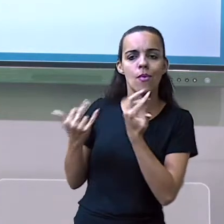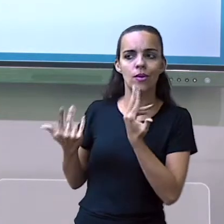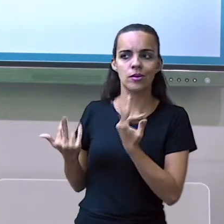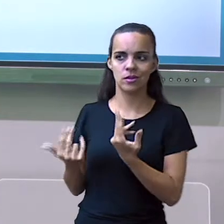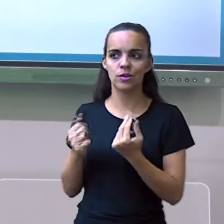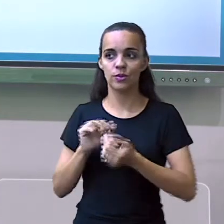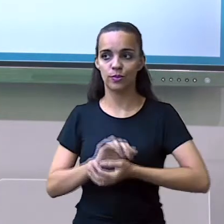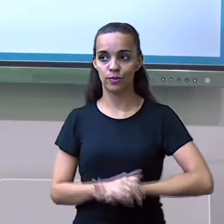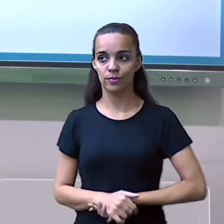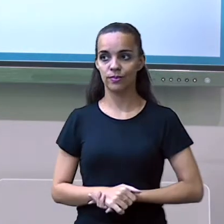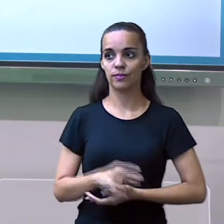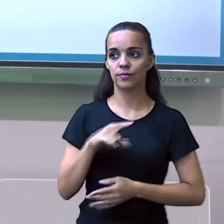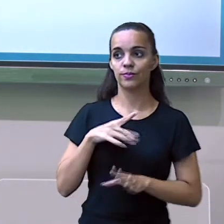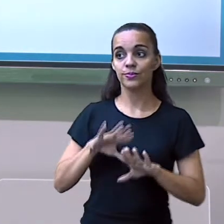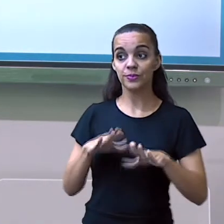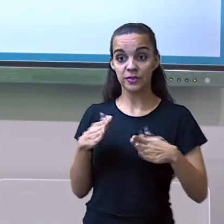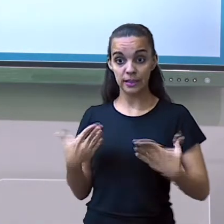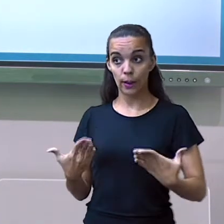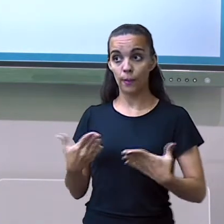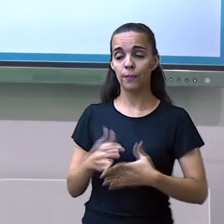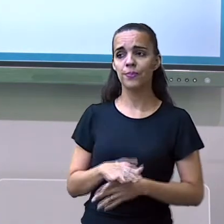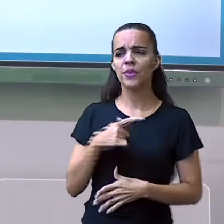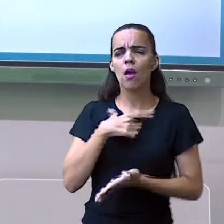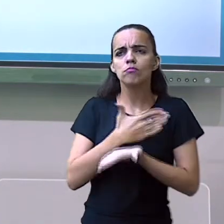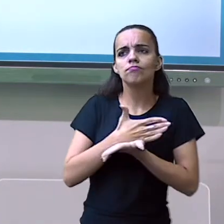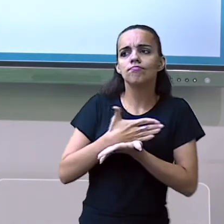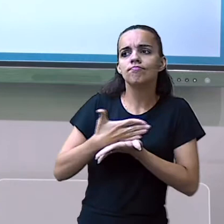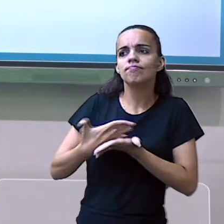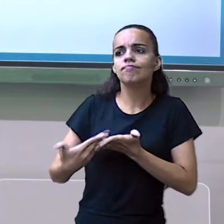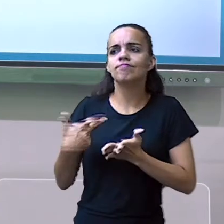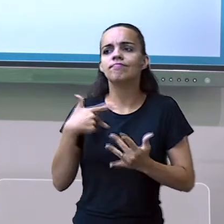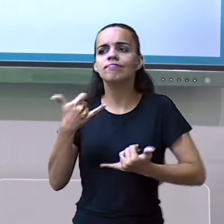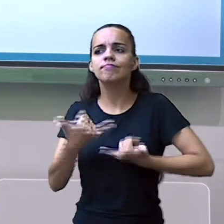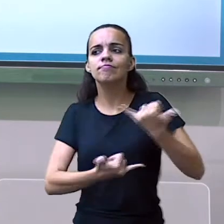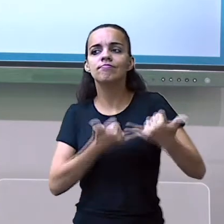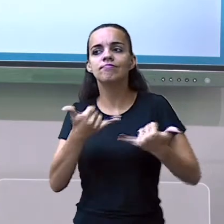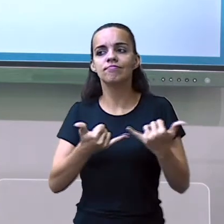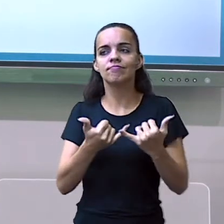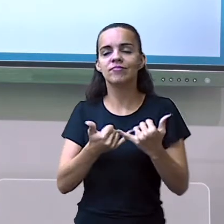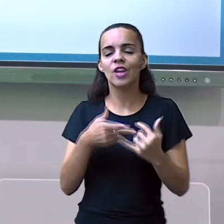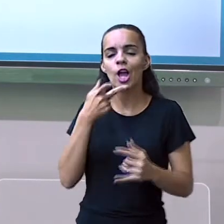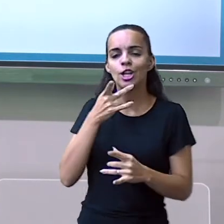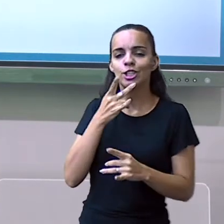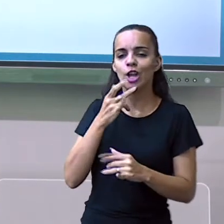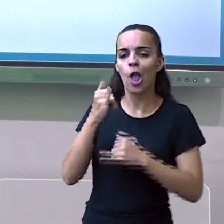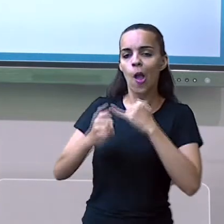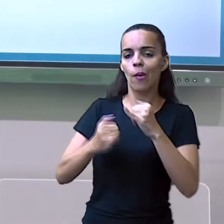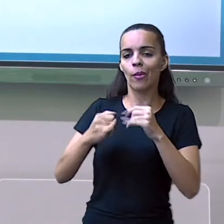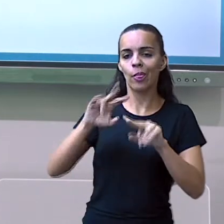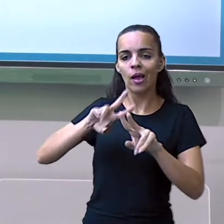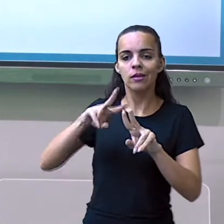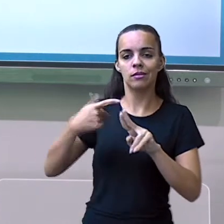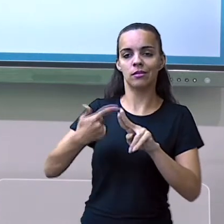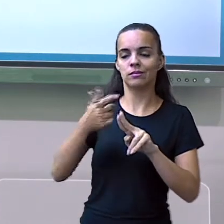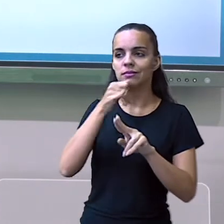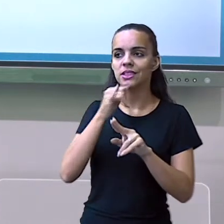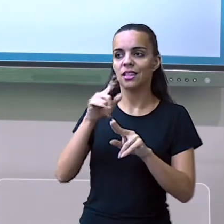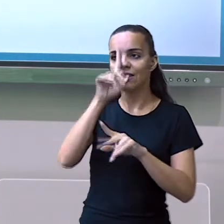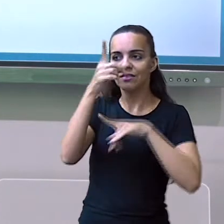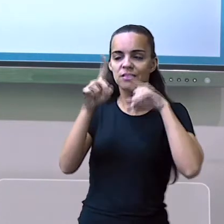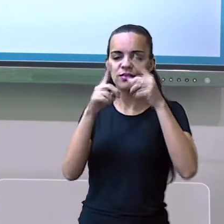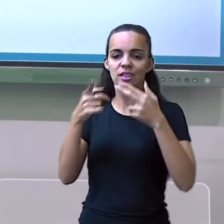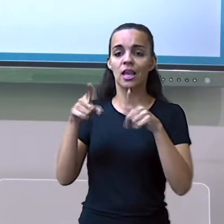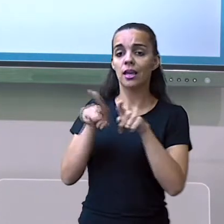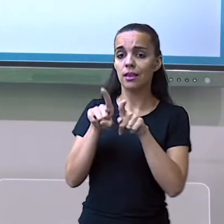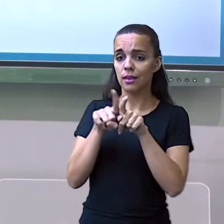povo. Desde então, comecei a brincar de recontar fábulas e